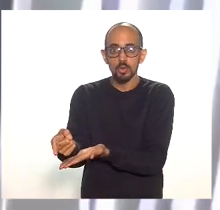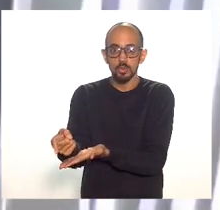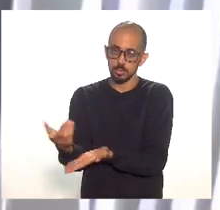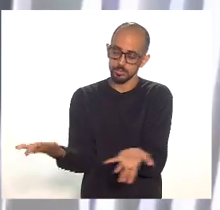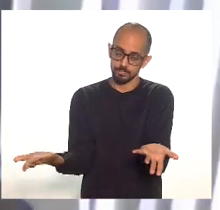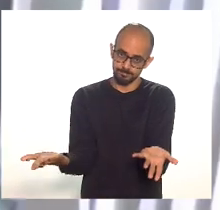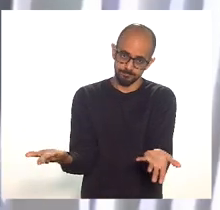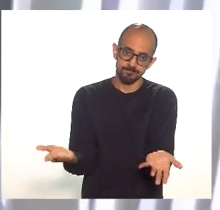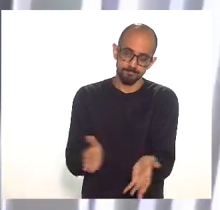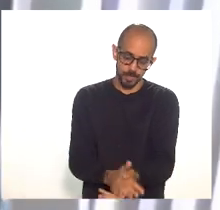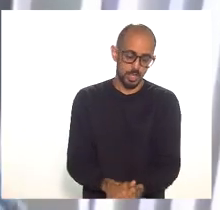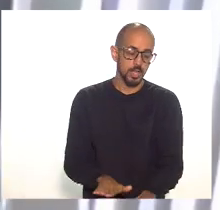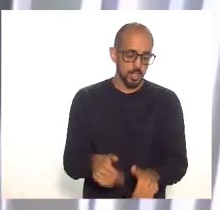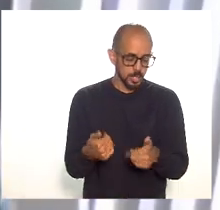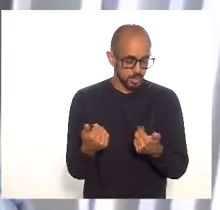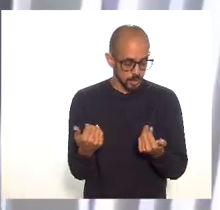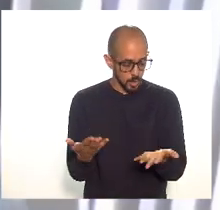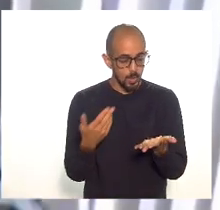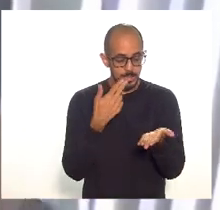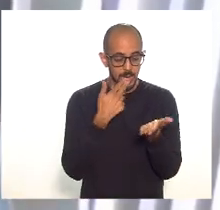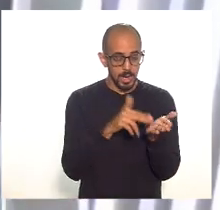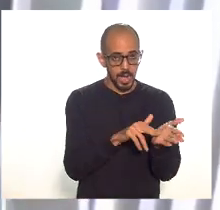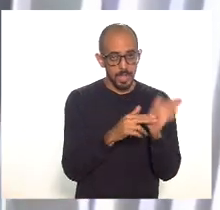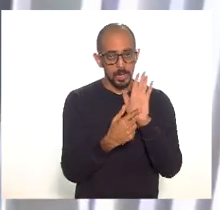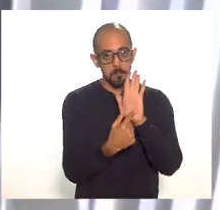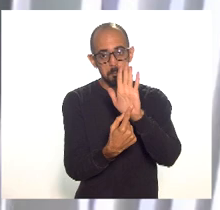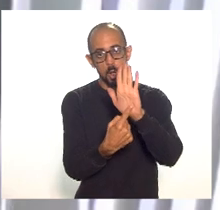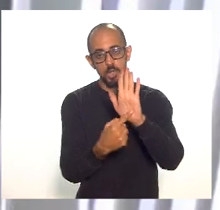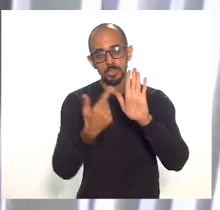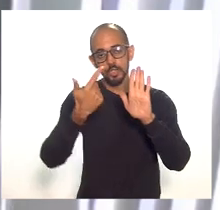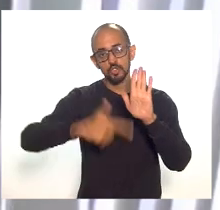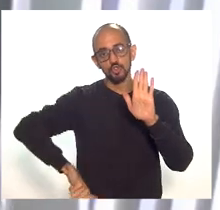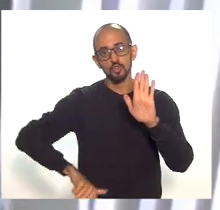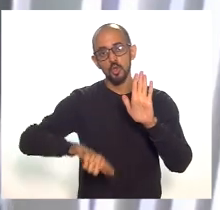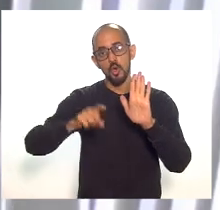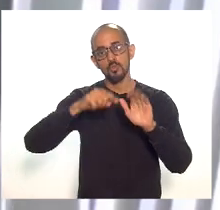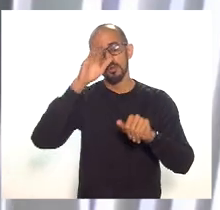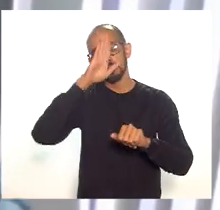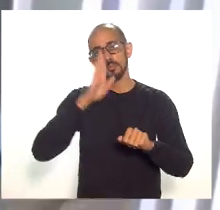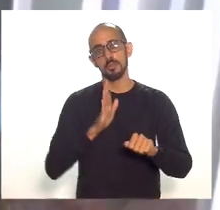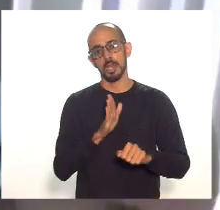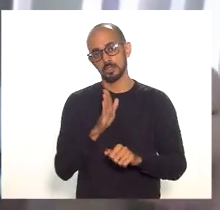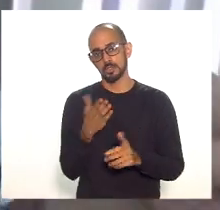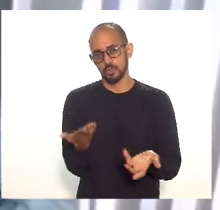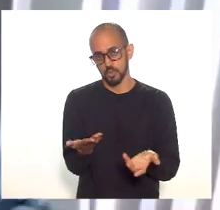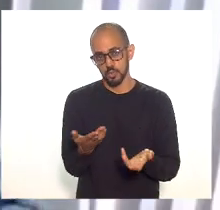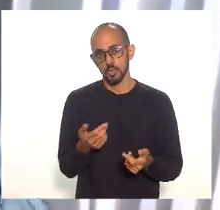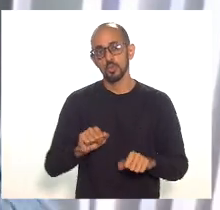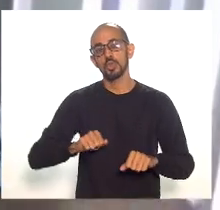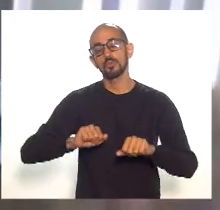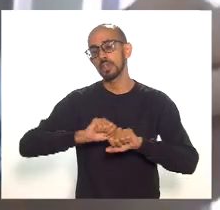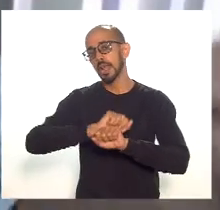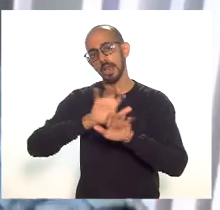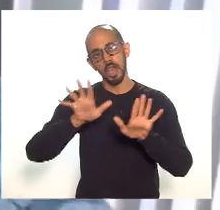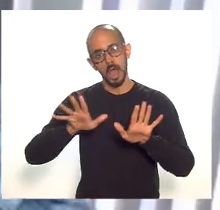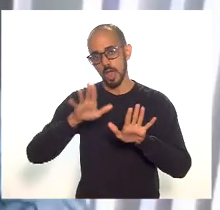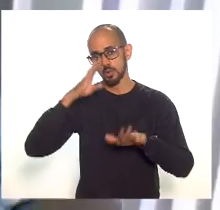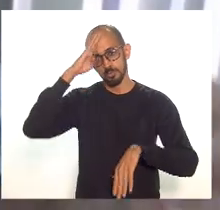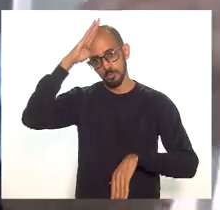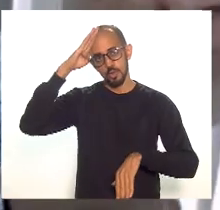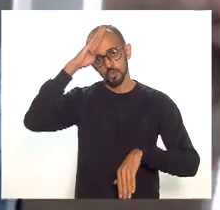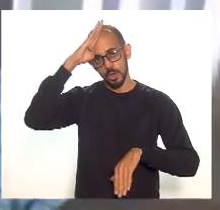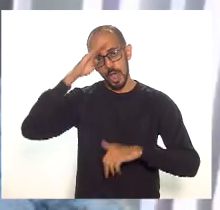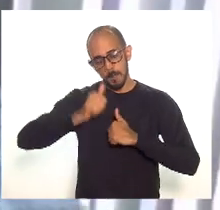tipo de prescrição. Pois bem, essa carta expõe novamente o Brasil, deixando claro que o governo Bolsonaro